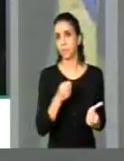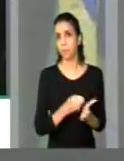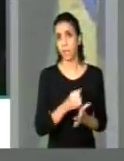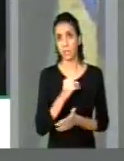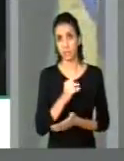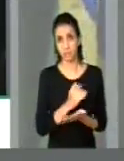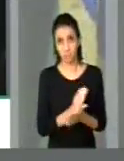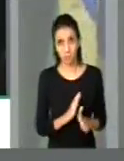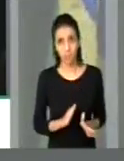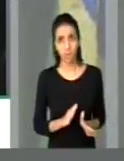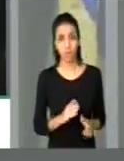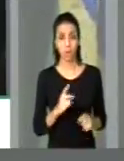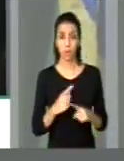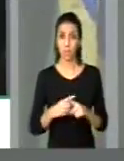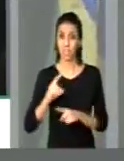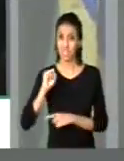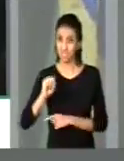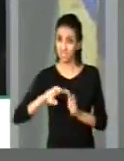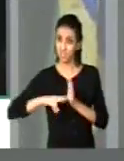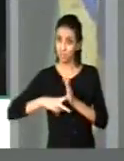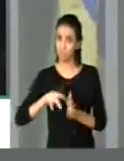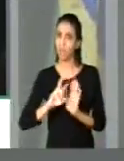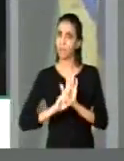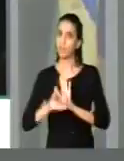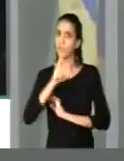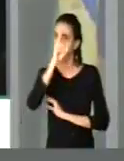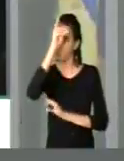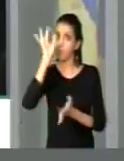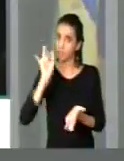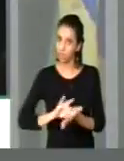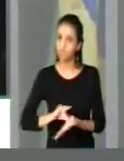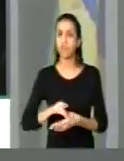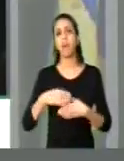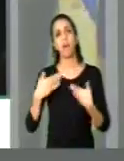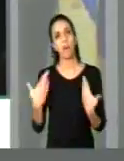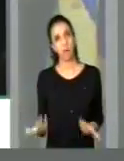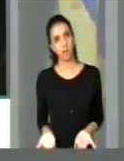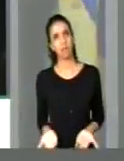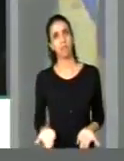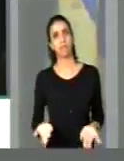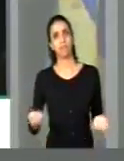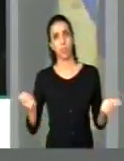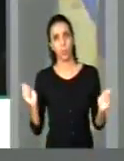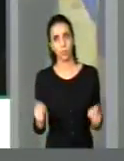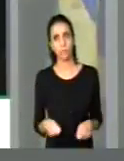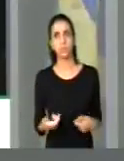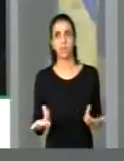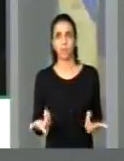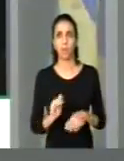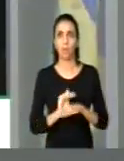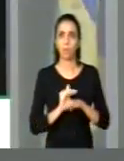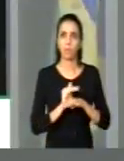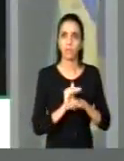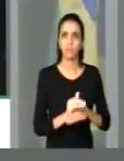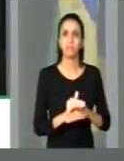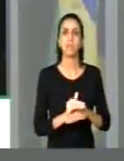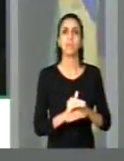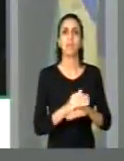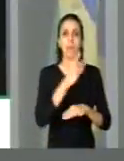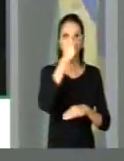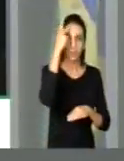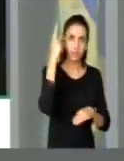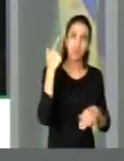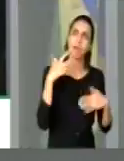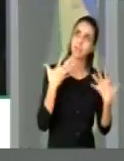que representarem de verdade os trabalhadores terão, por mérito, maiores chances de convencer a sindicalização